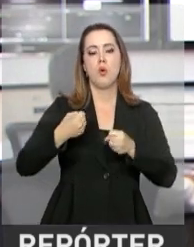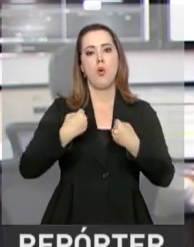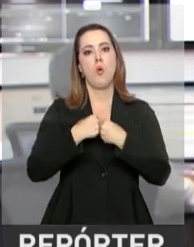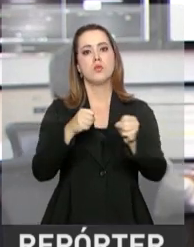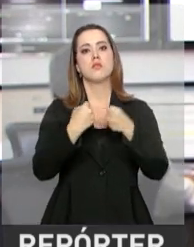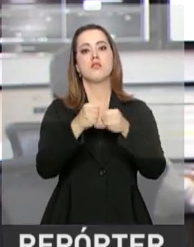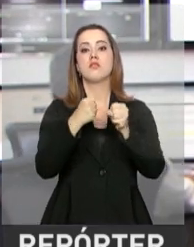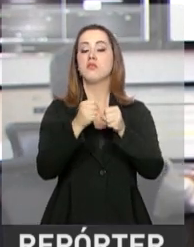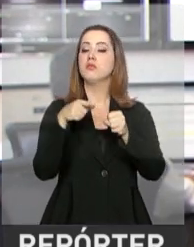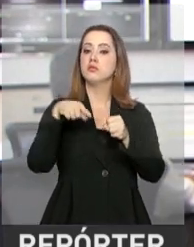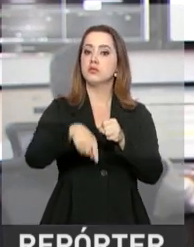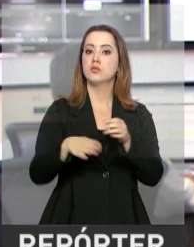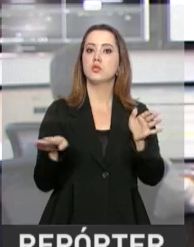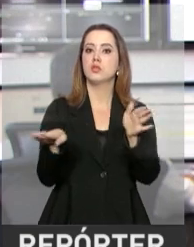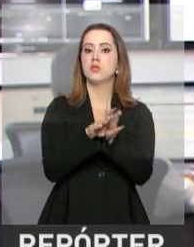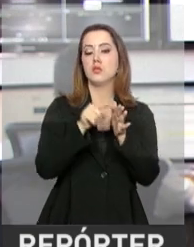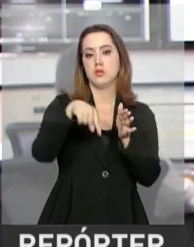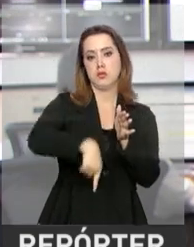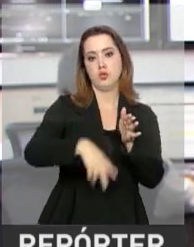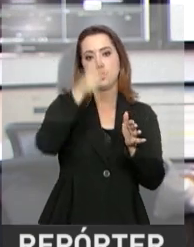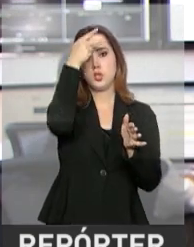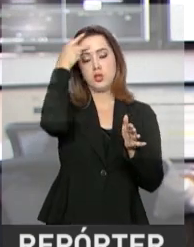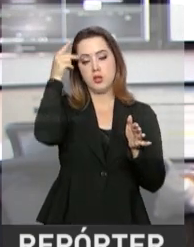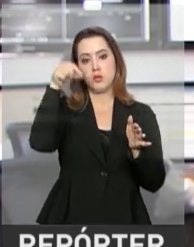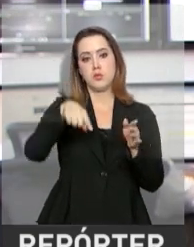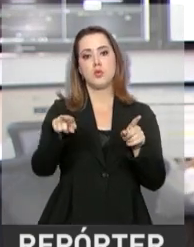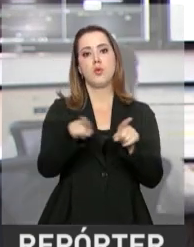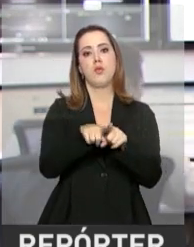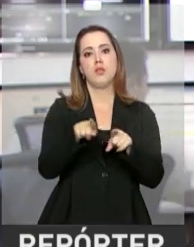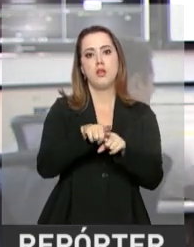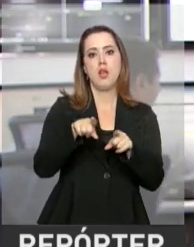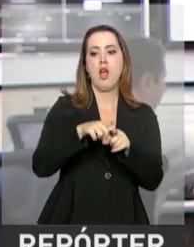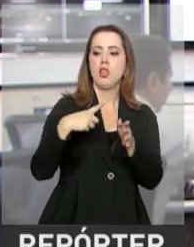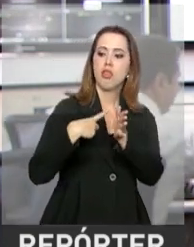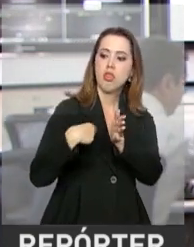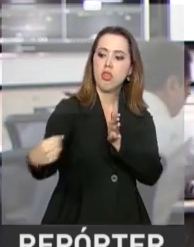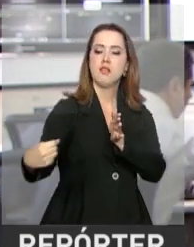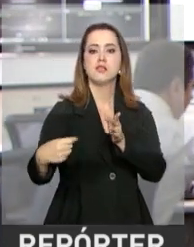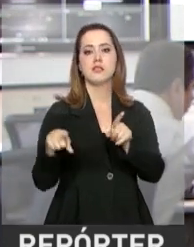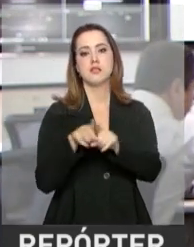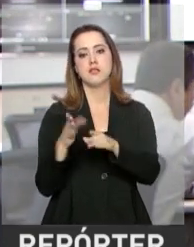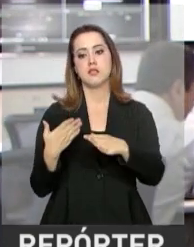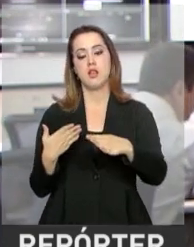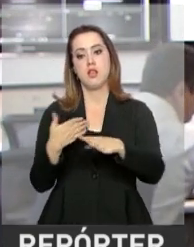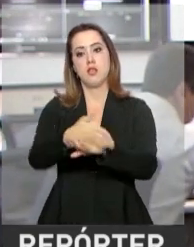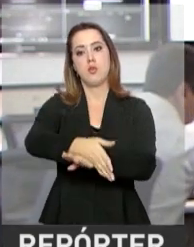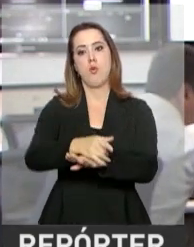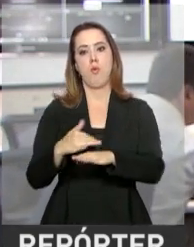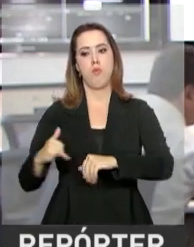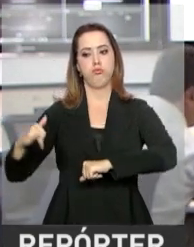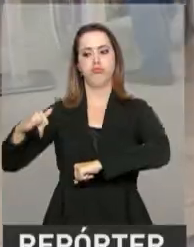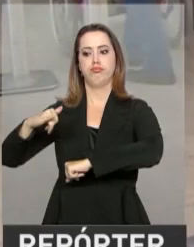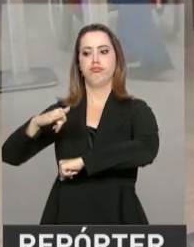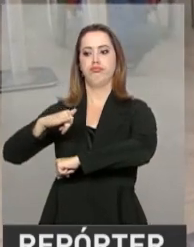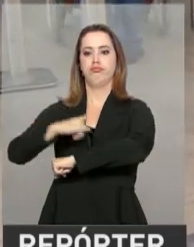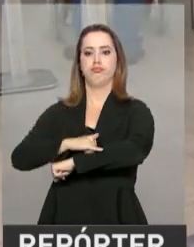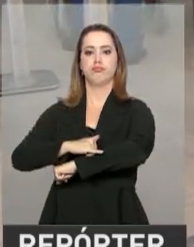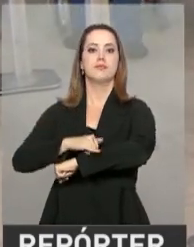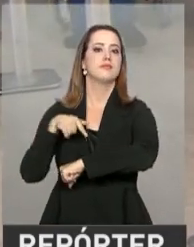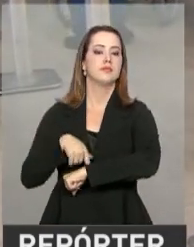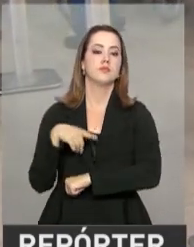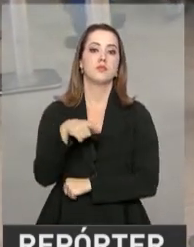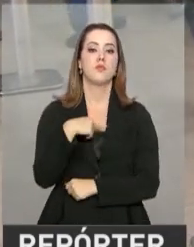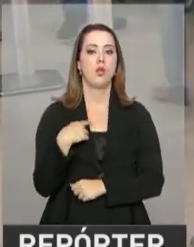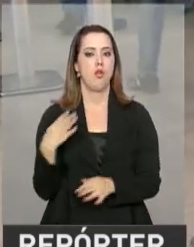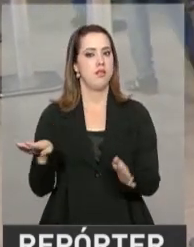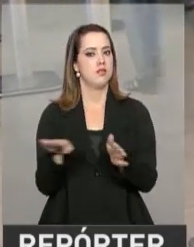transporte público, a chegada do passageiro, até o check-out, que é o embarque na aeronave e vice-versa. Chegamos aqui